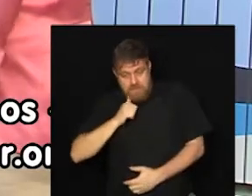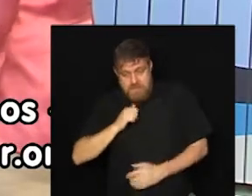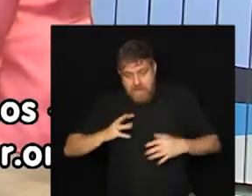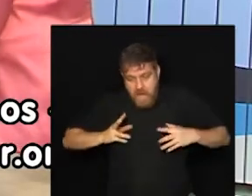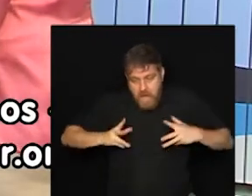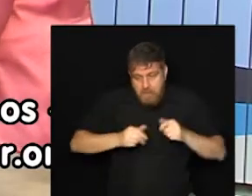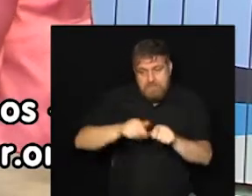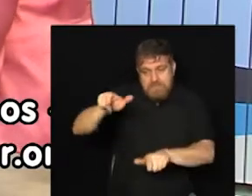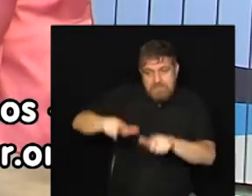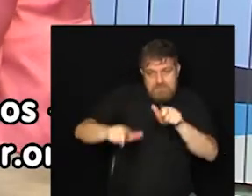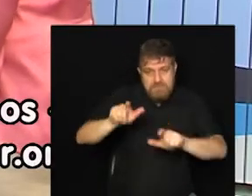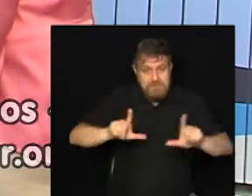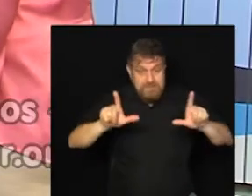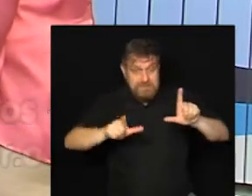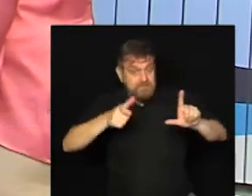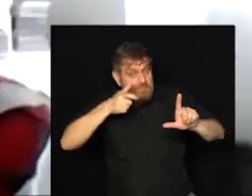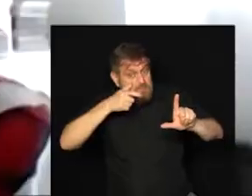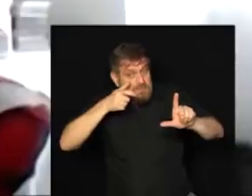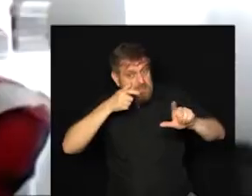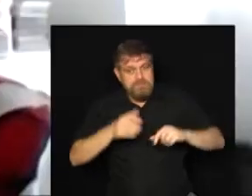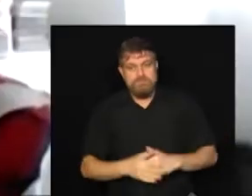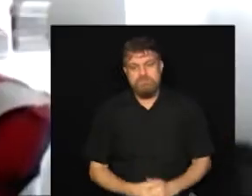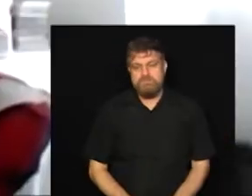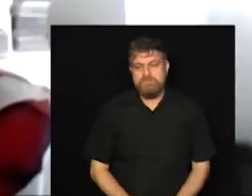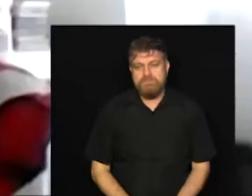todo mundo que está nos assistindo, né?